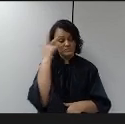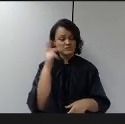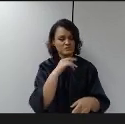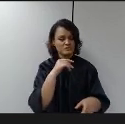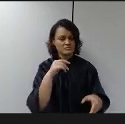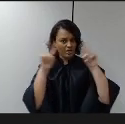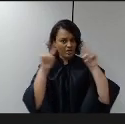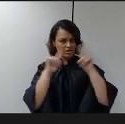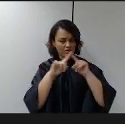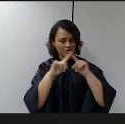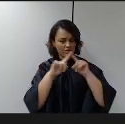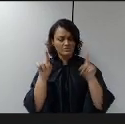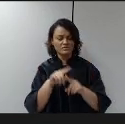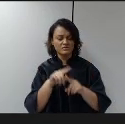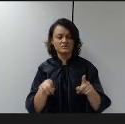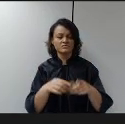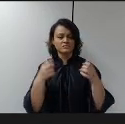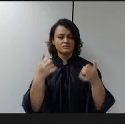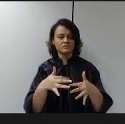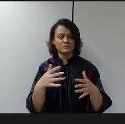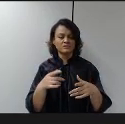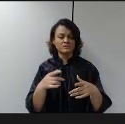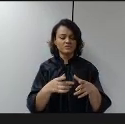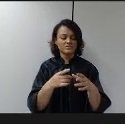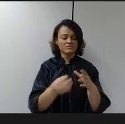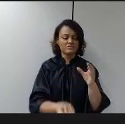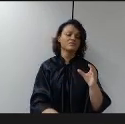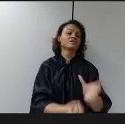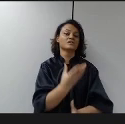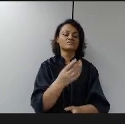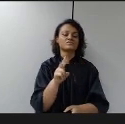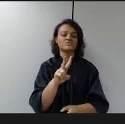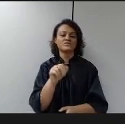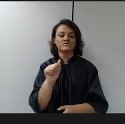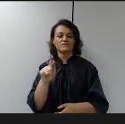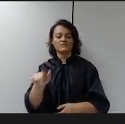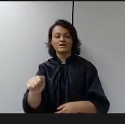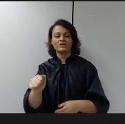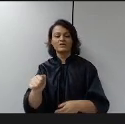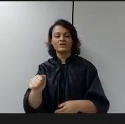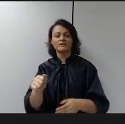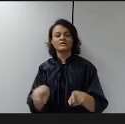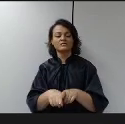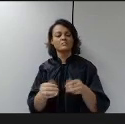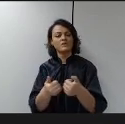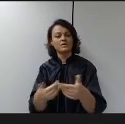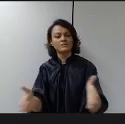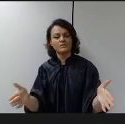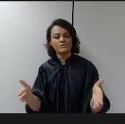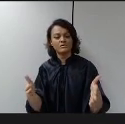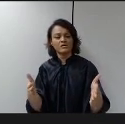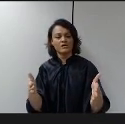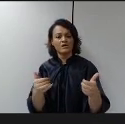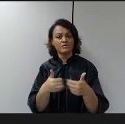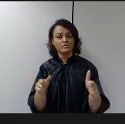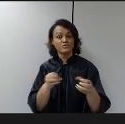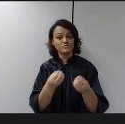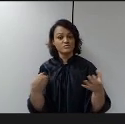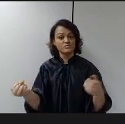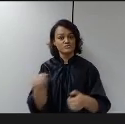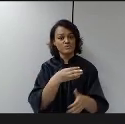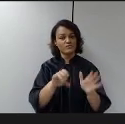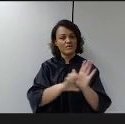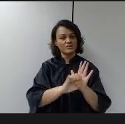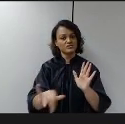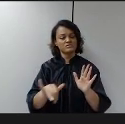a superveniência de criação de vagas, bem como a abertura de novo edital durante o prazo de validade